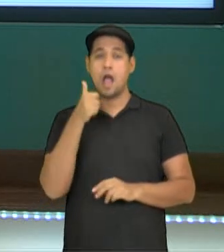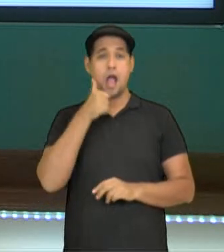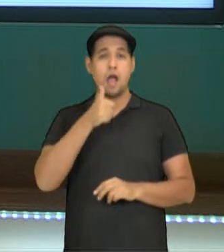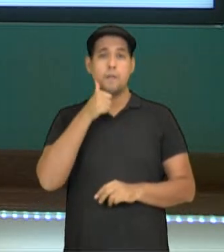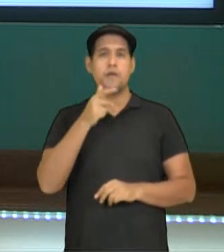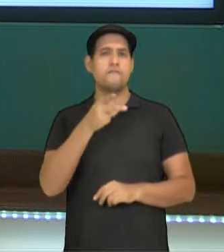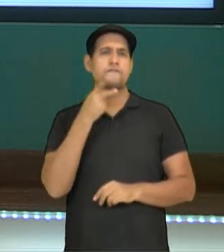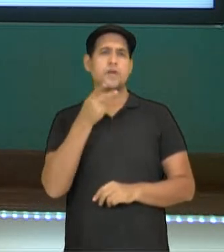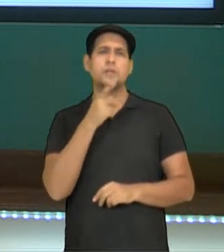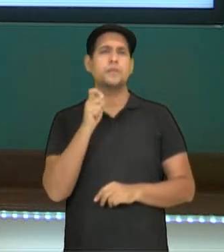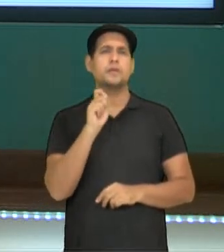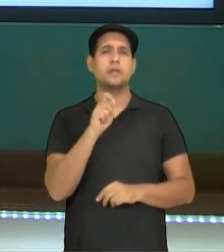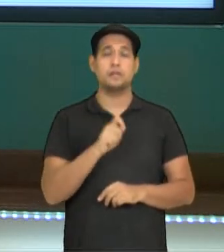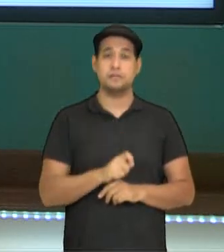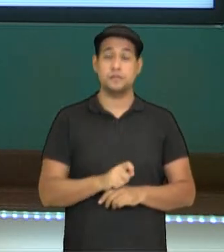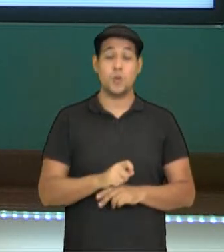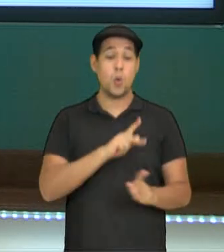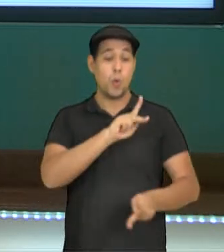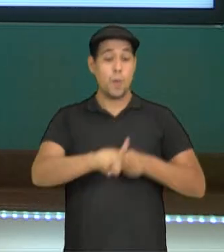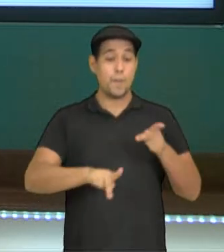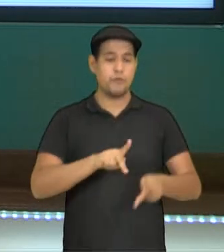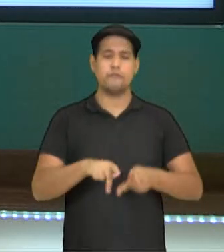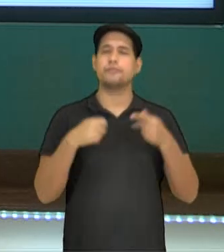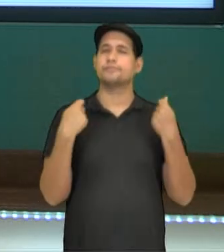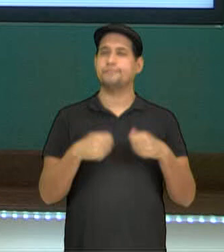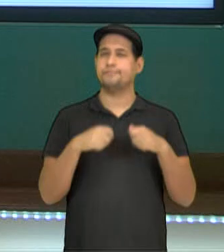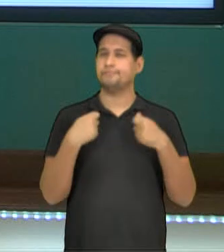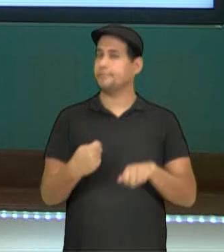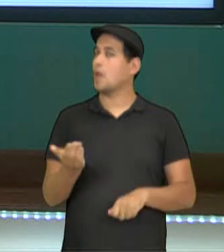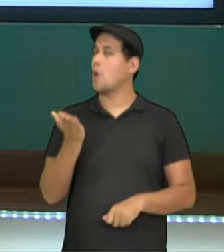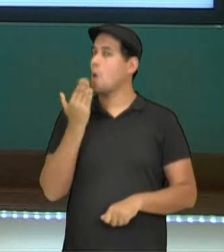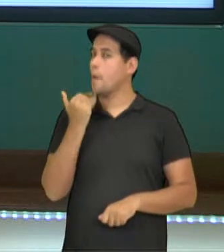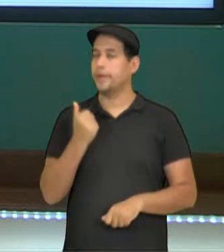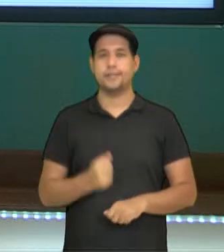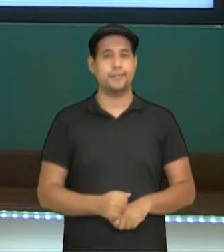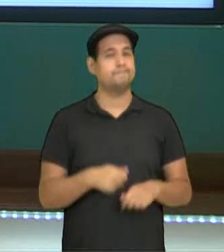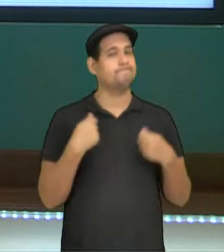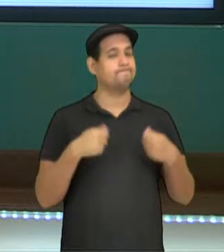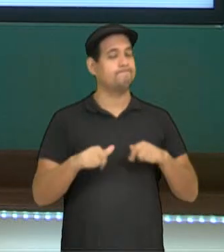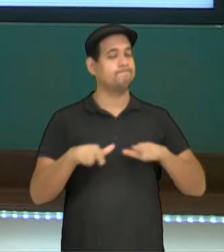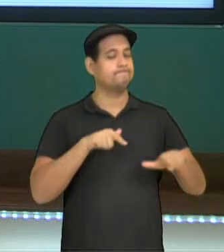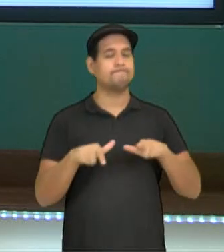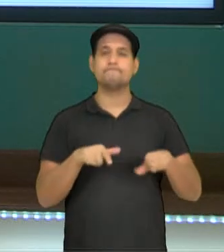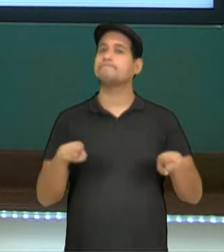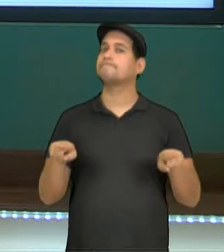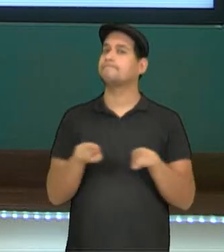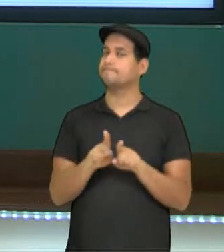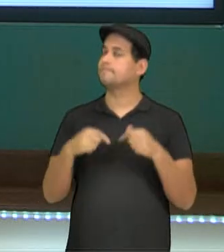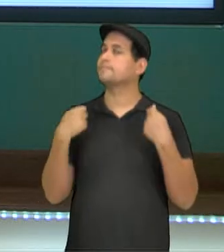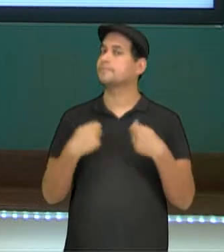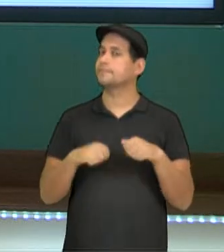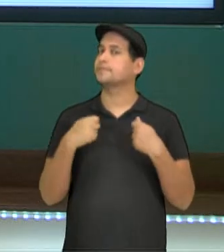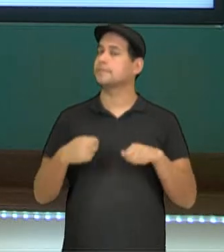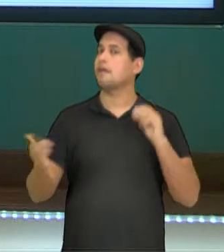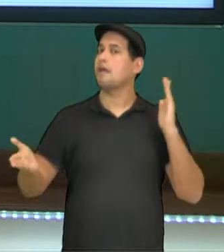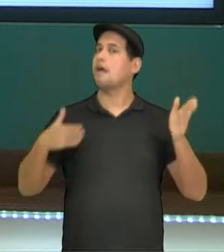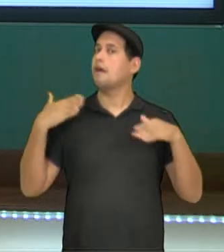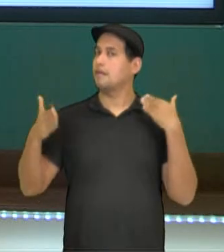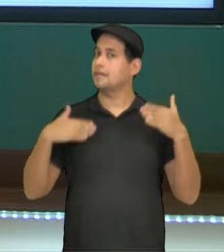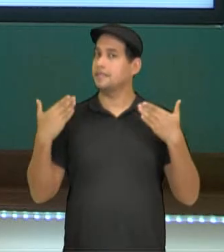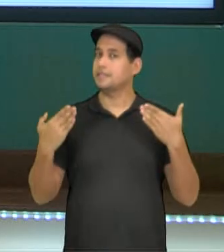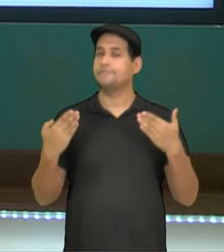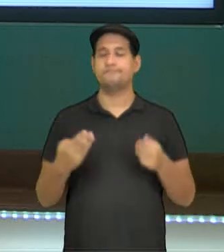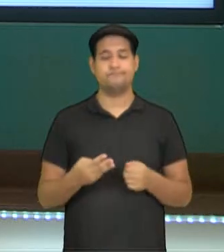disse, o povo precisa de comida, emprego e alegria. A alegria